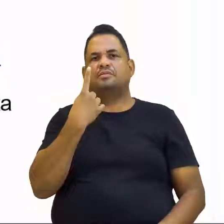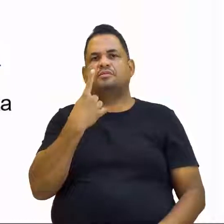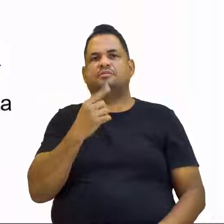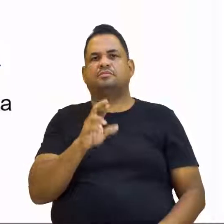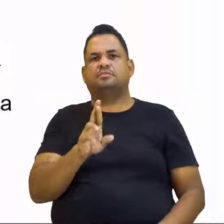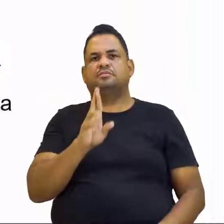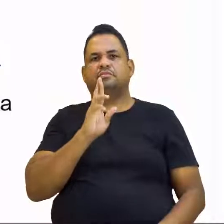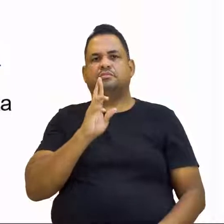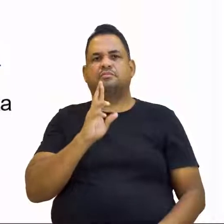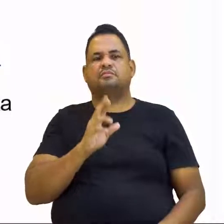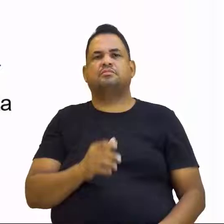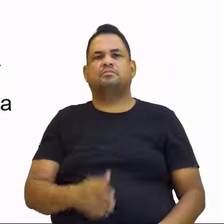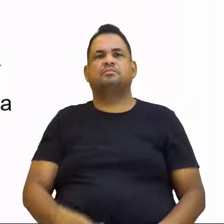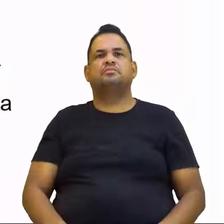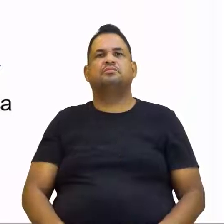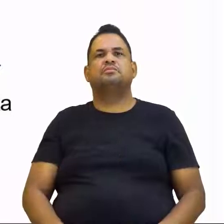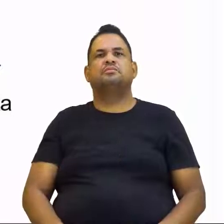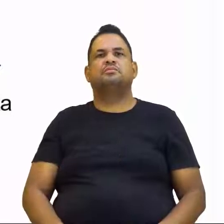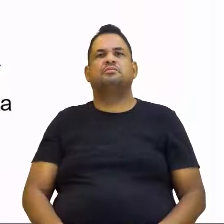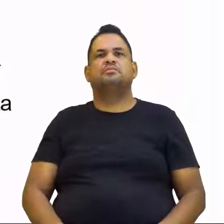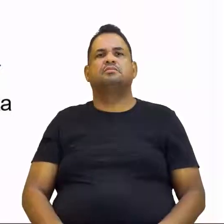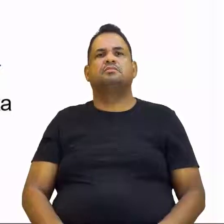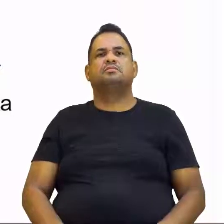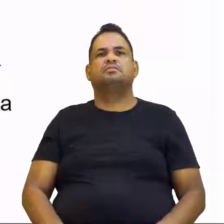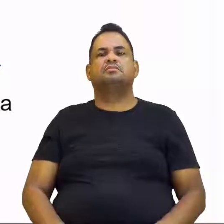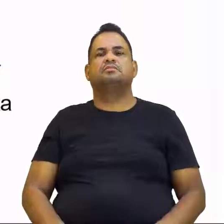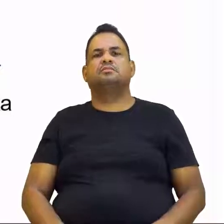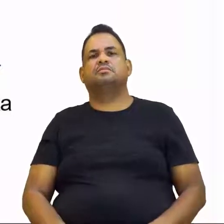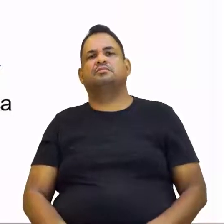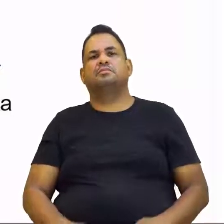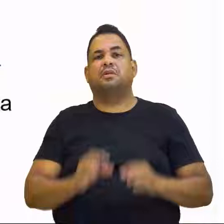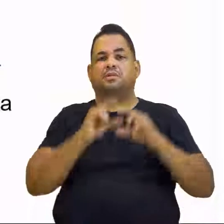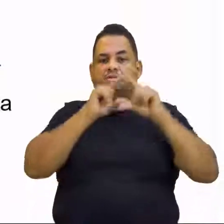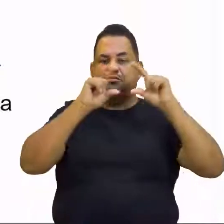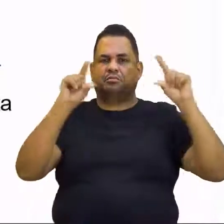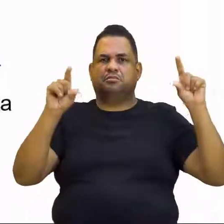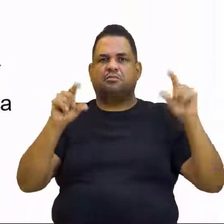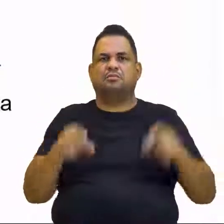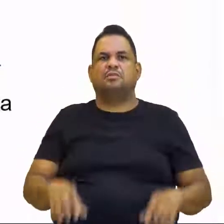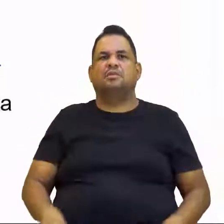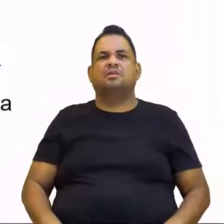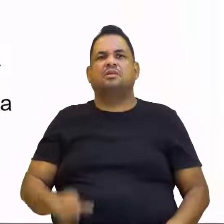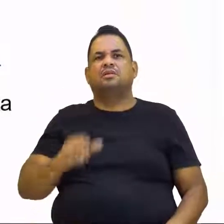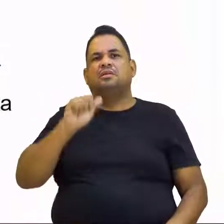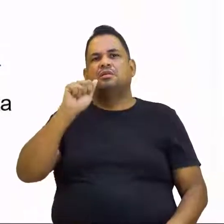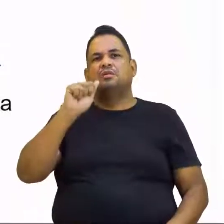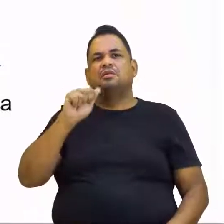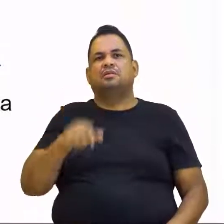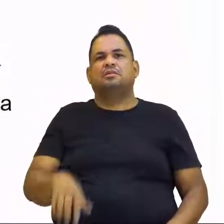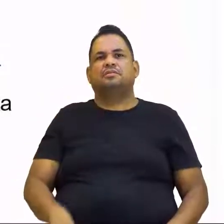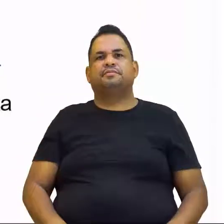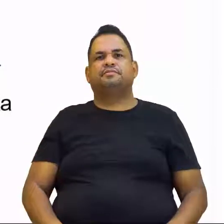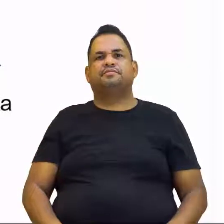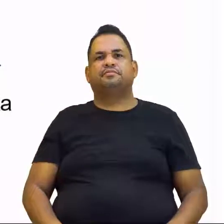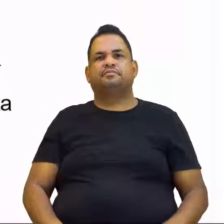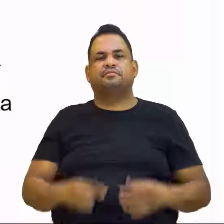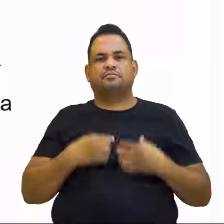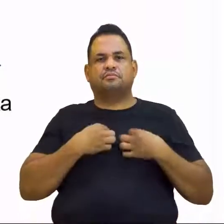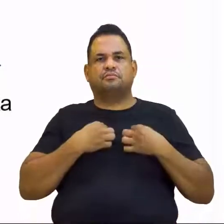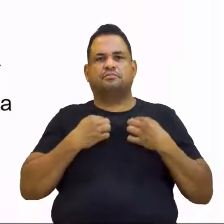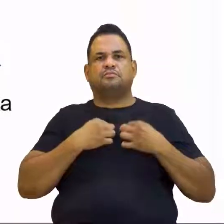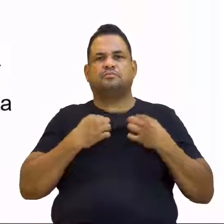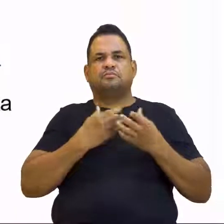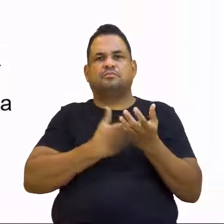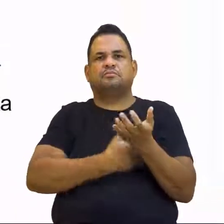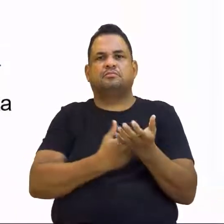responder satisfatoriamente ao nosso enunciado. A letra A, ele está dizendo que o tecido branco